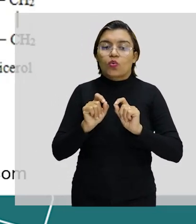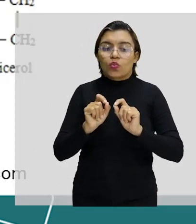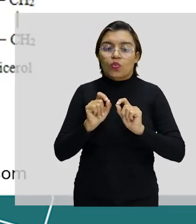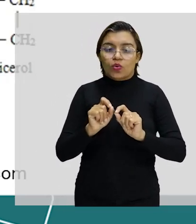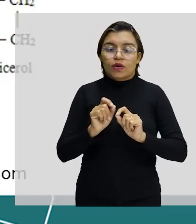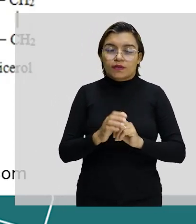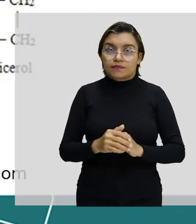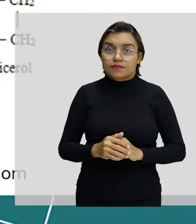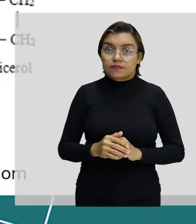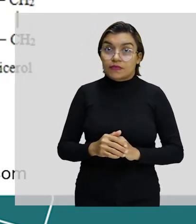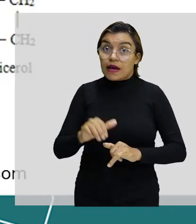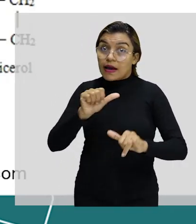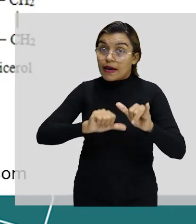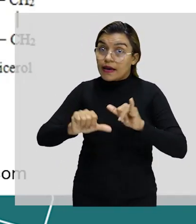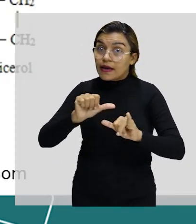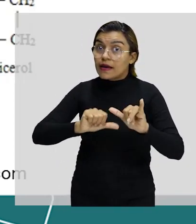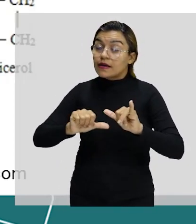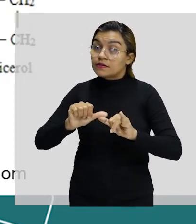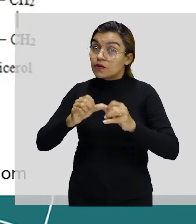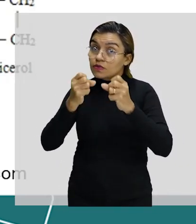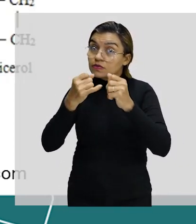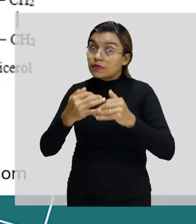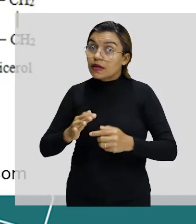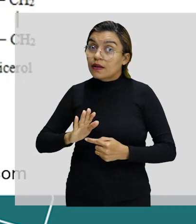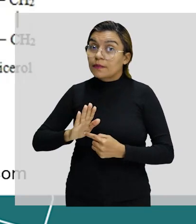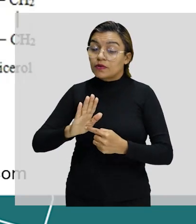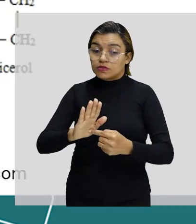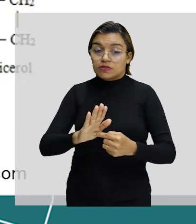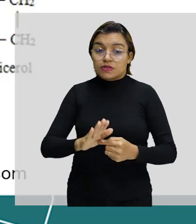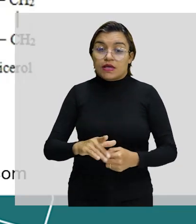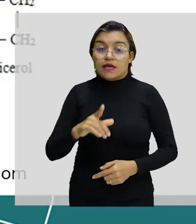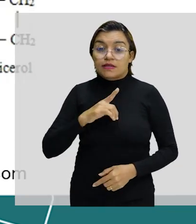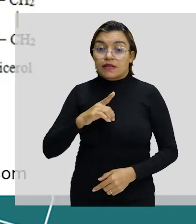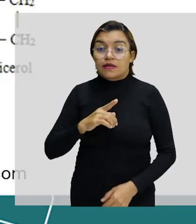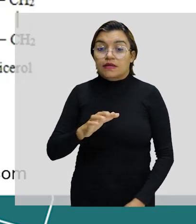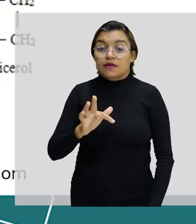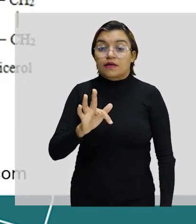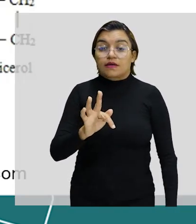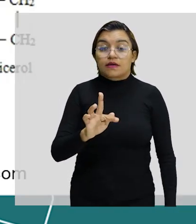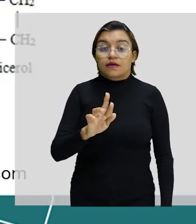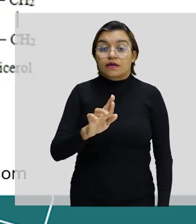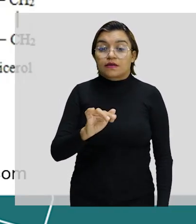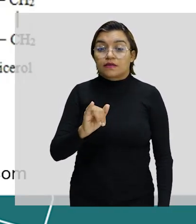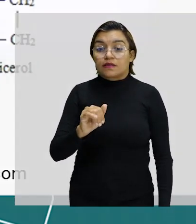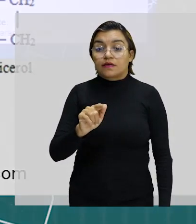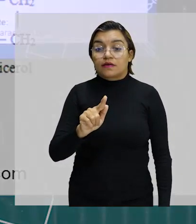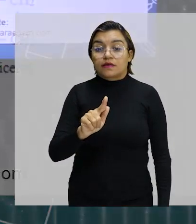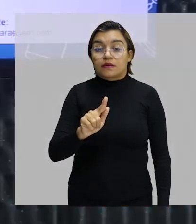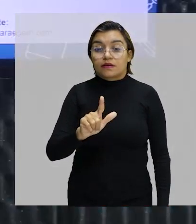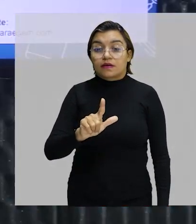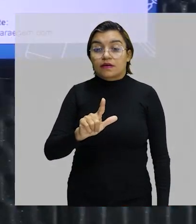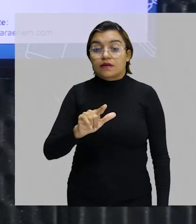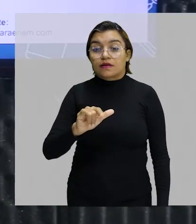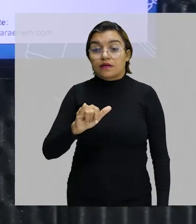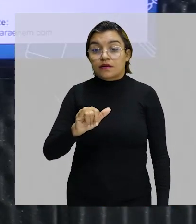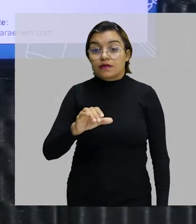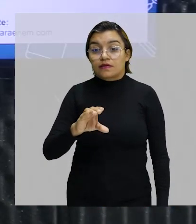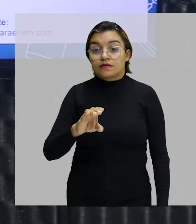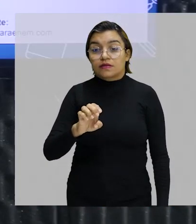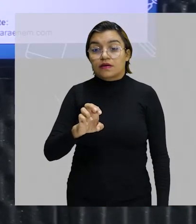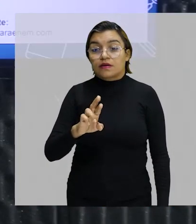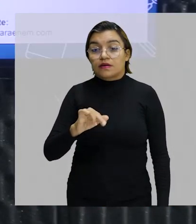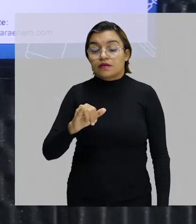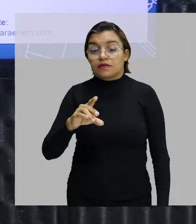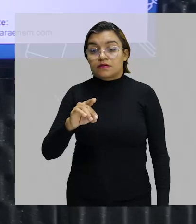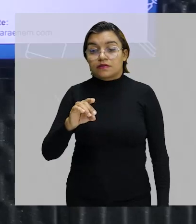reação que foi mencionada. Então, nós temos aqui o triglicerídeo, o óleo ou a gordura, reagindo com